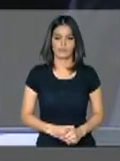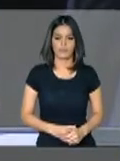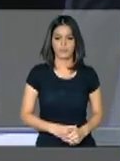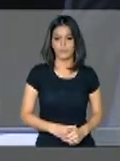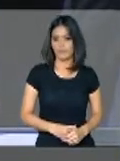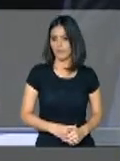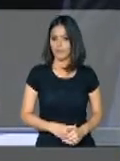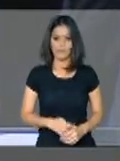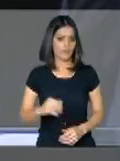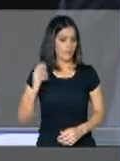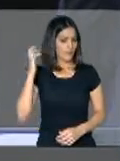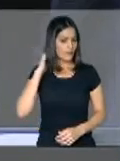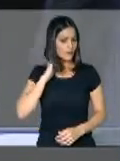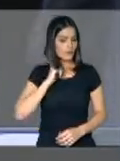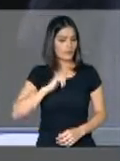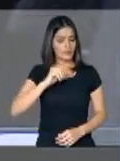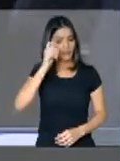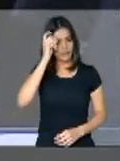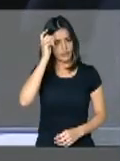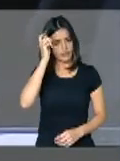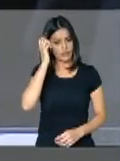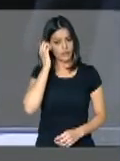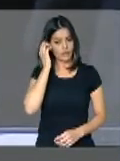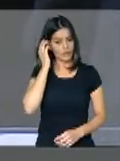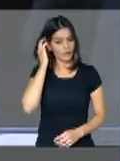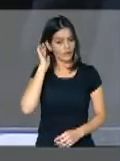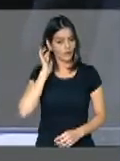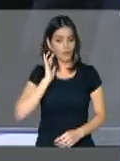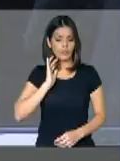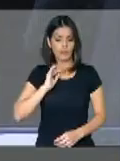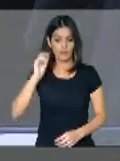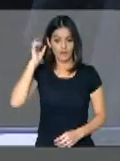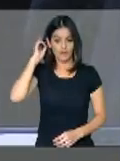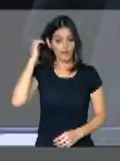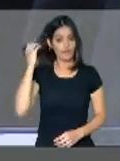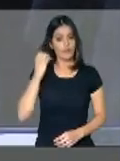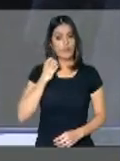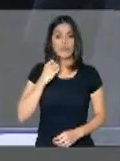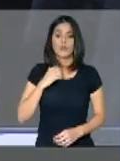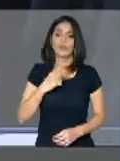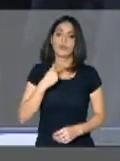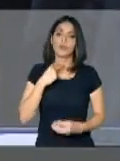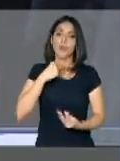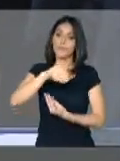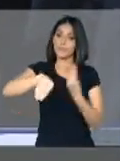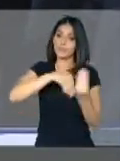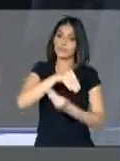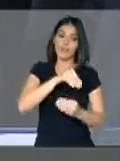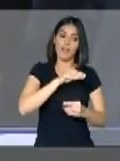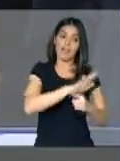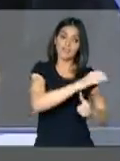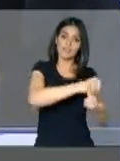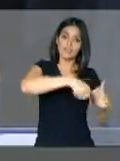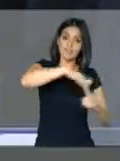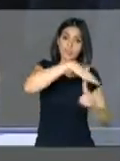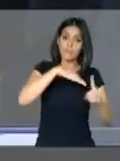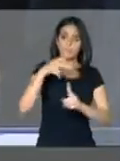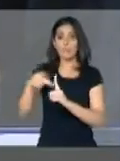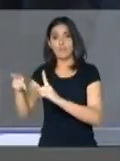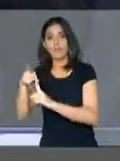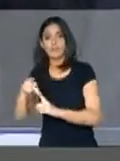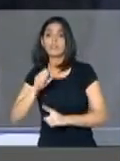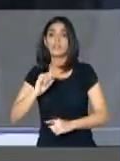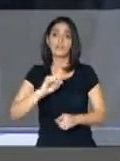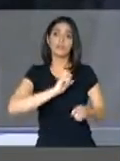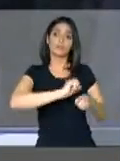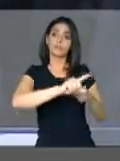verdade, como disse o líder Cherini, você não pode misturar assistência com previdência. Quem não contribuiu para ter um